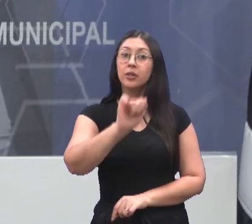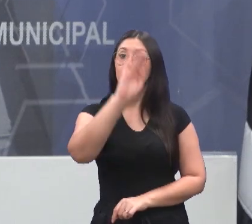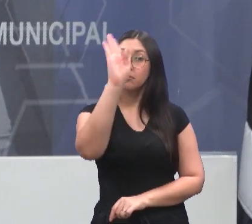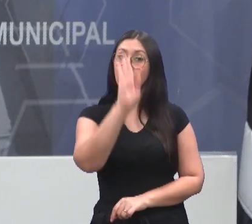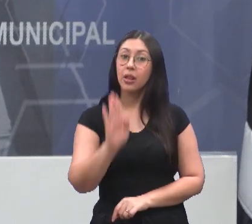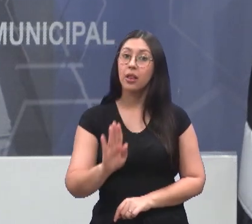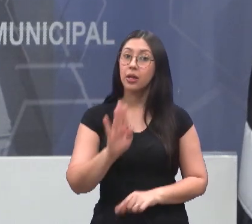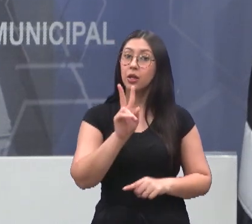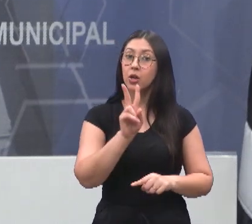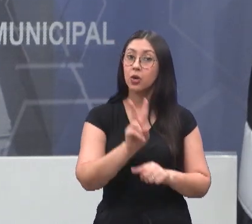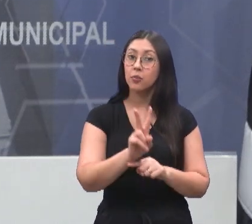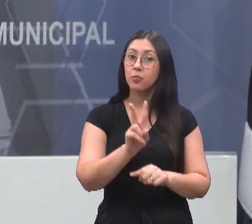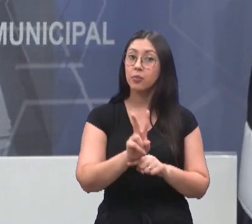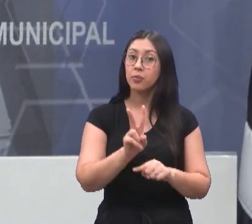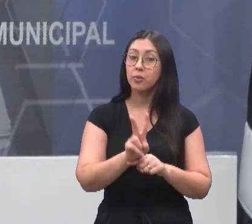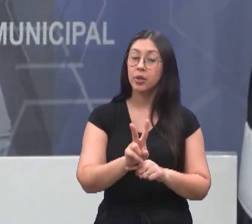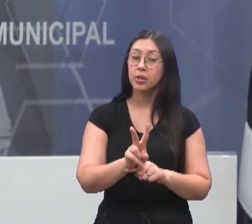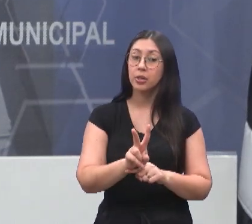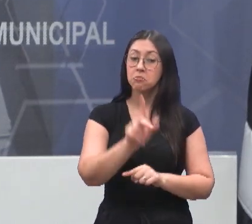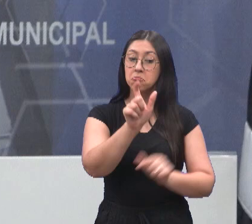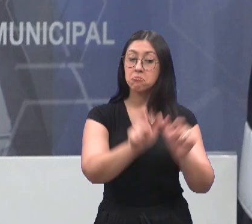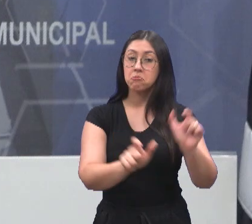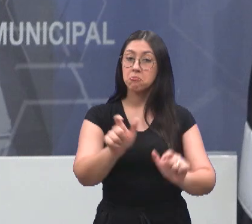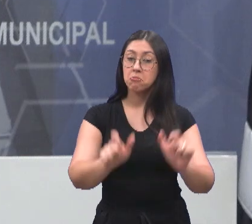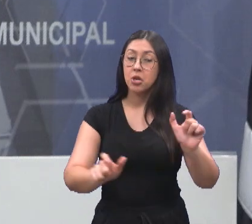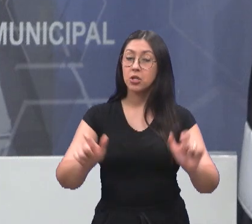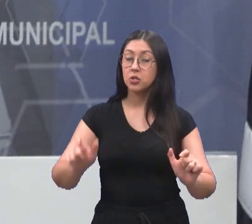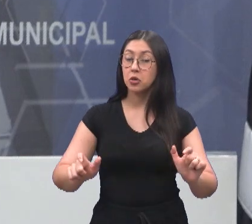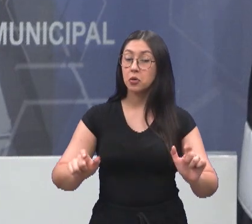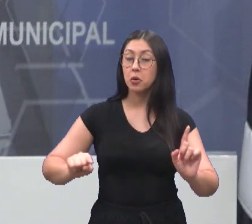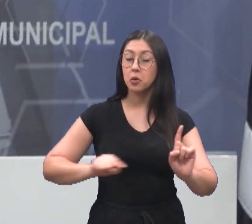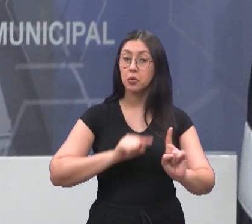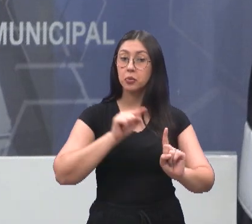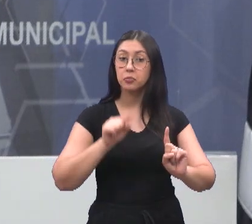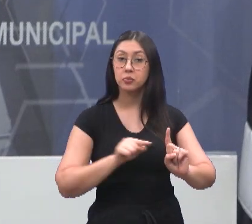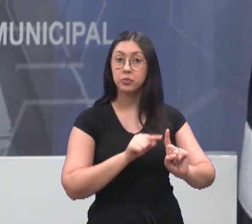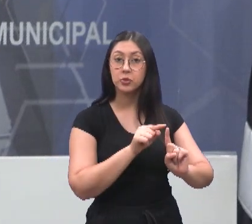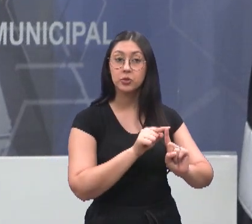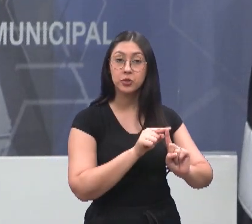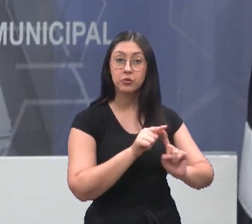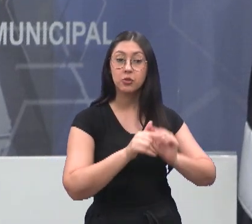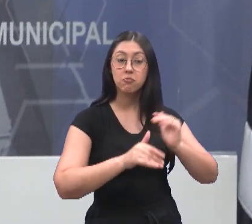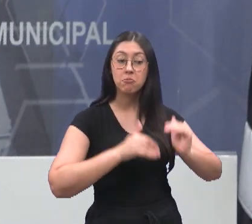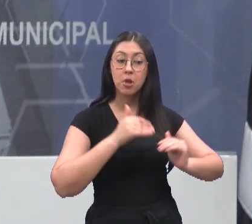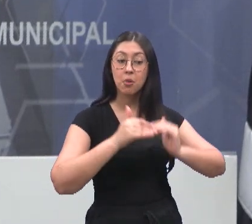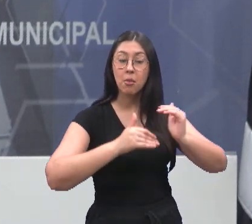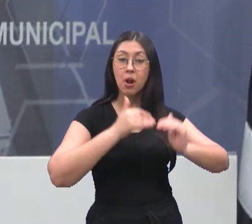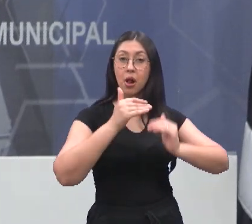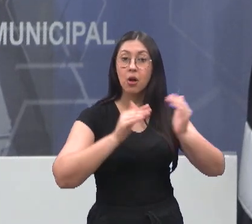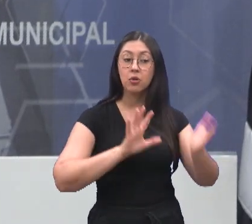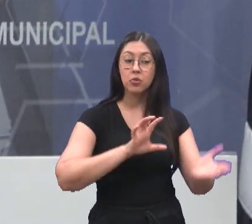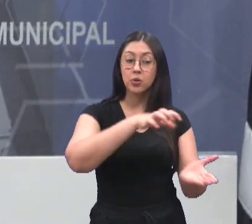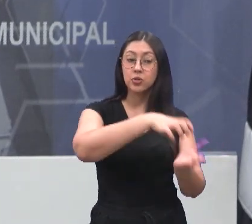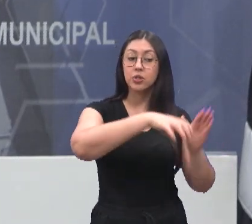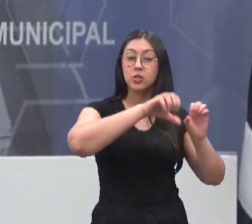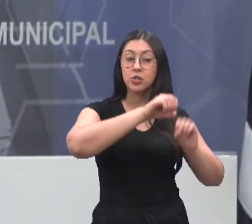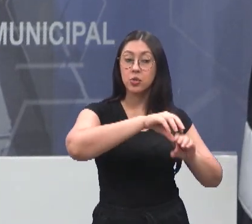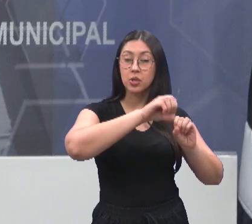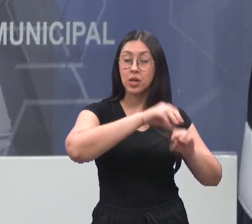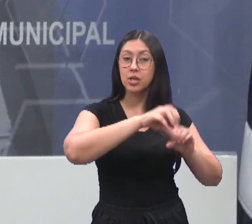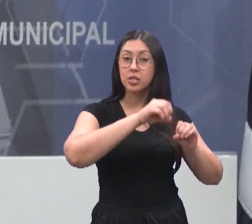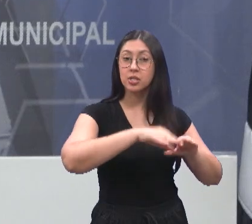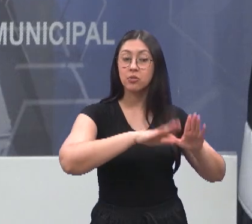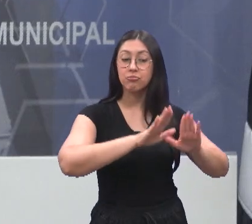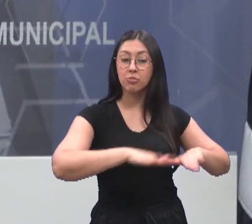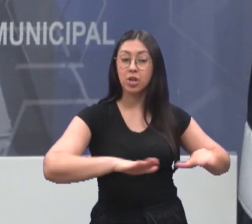ao Indivíduo, a ABRAP, com o objetivo de desenvolvimento no Centro de Educação Infantil, CEDIM, ou seja,